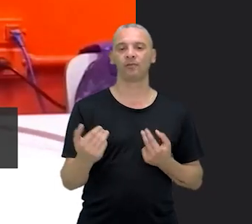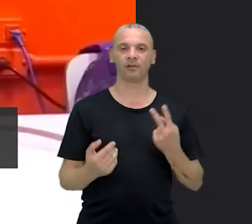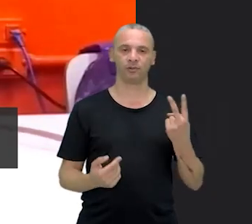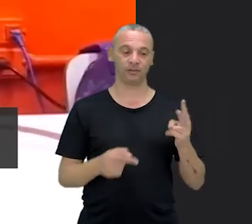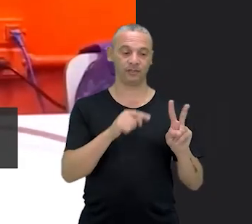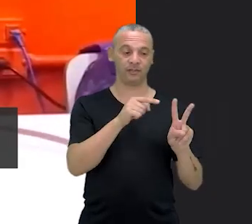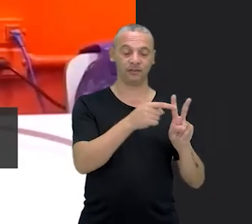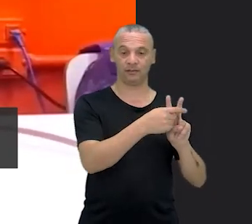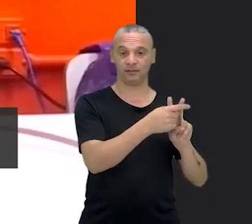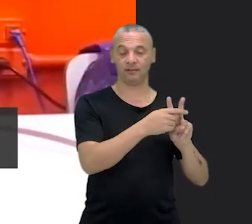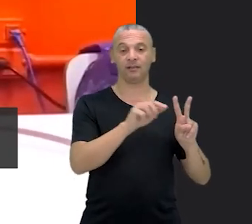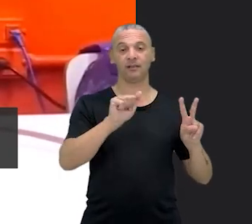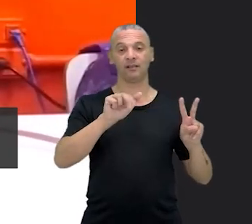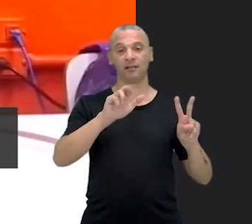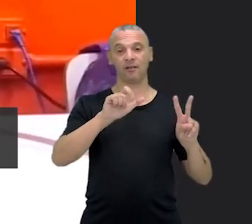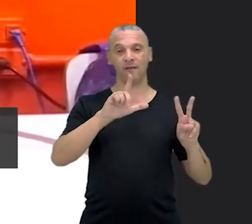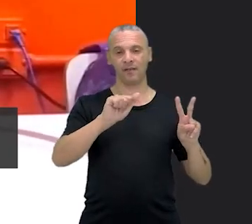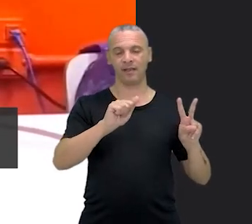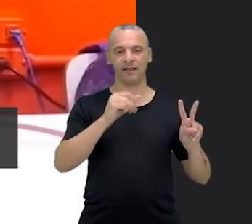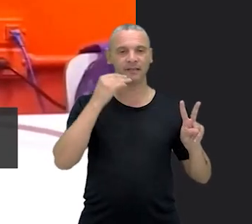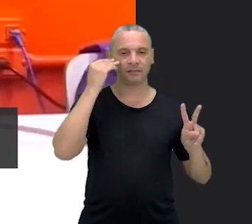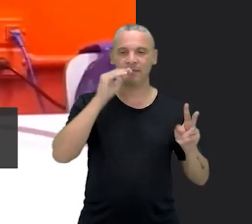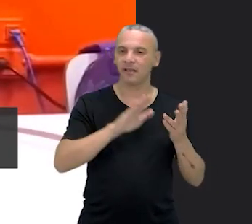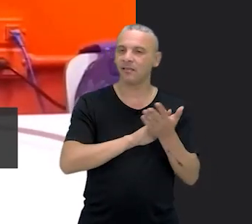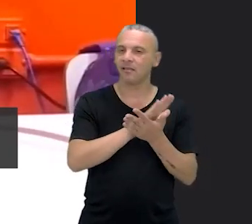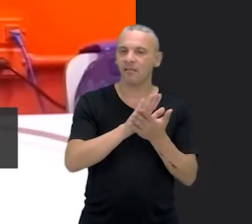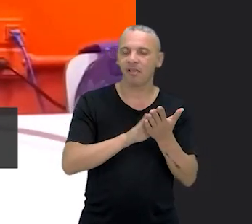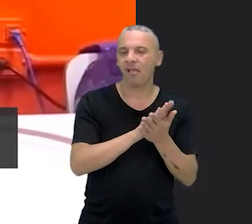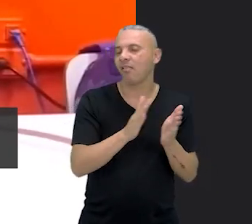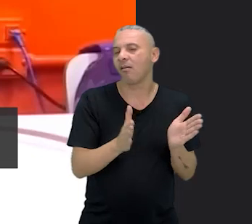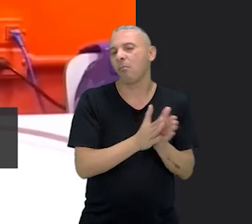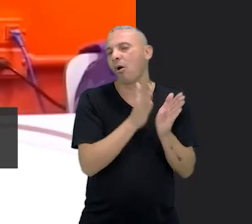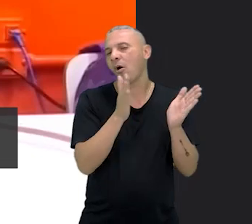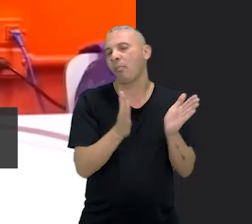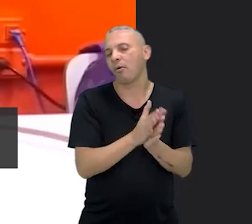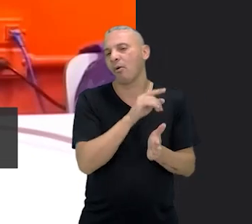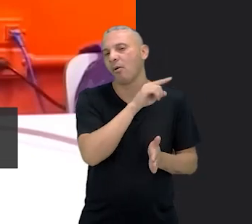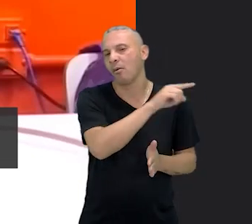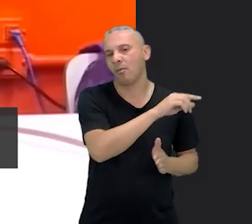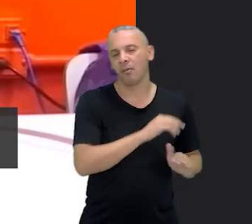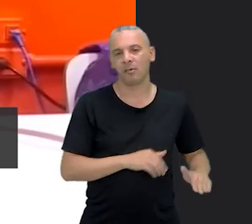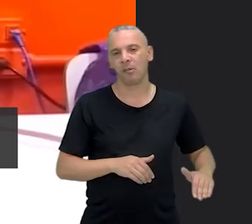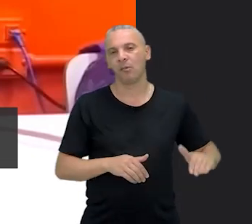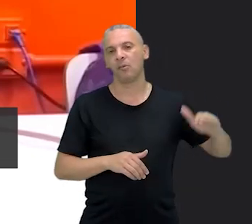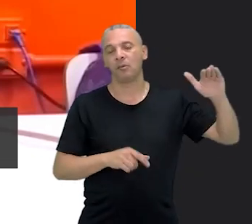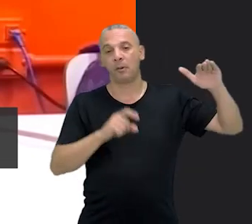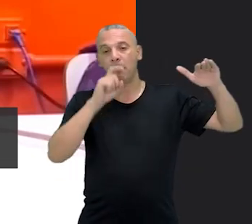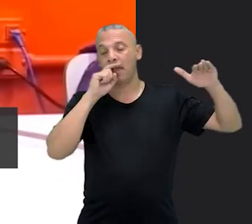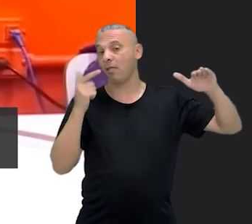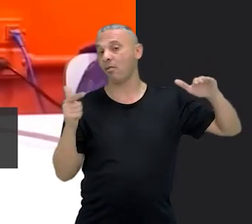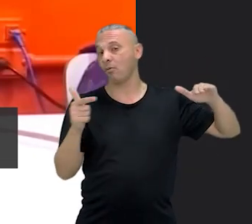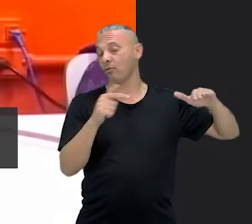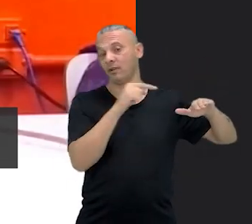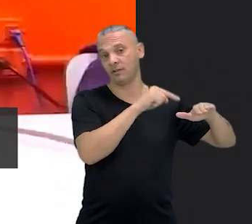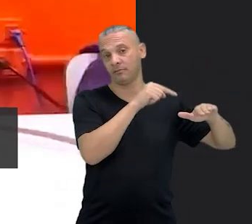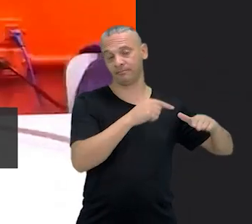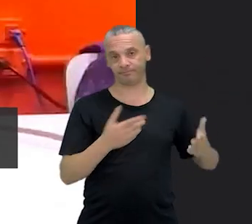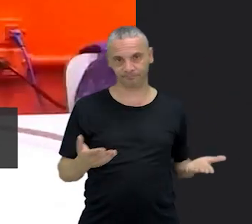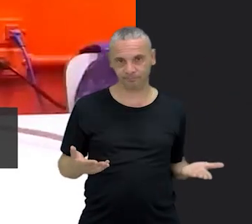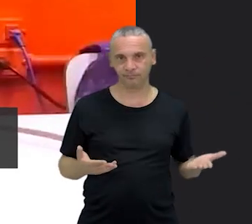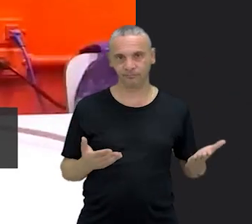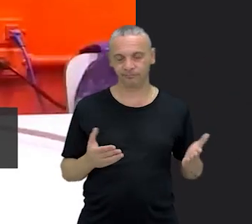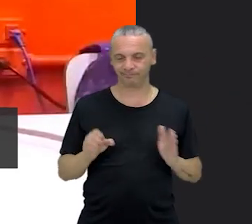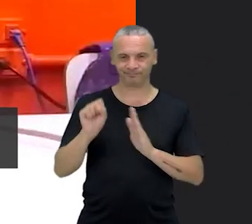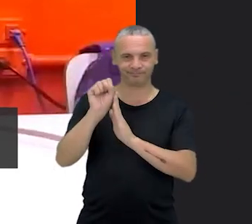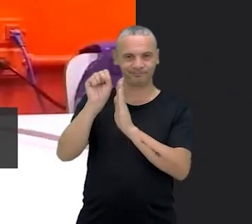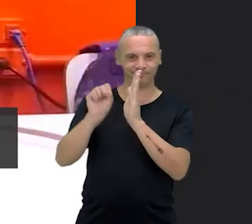é uma mulher sem experiência, que viveu na pobreza, cresceu sem o pai. Então, eu acho que no século